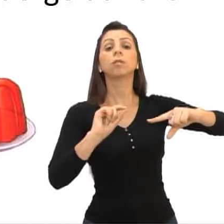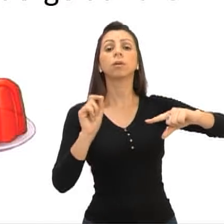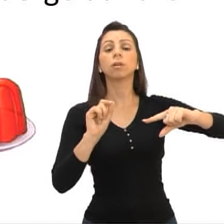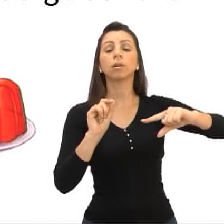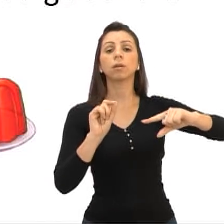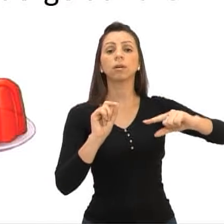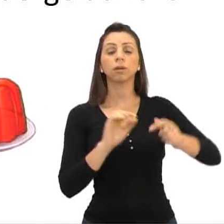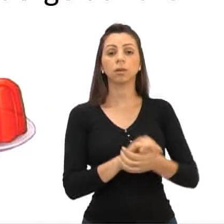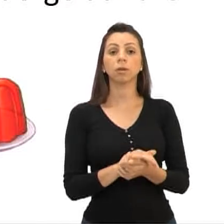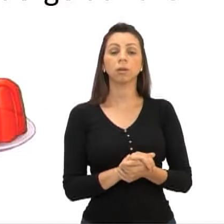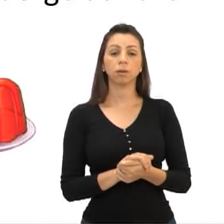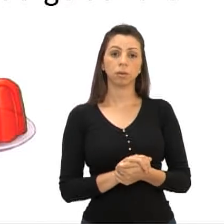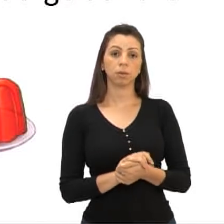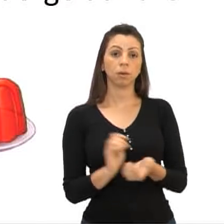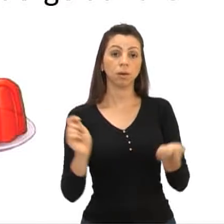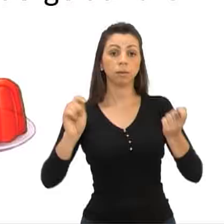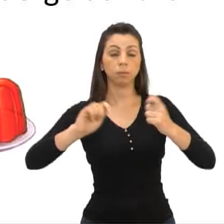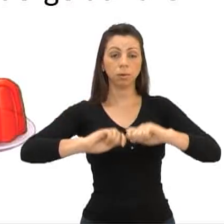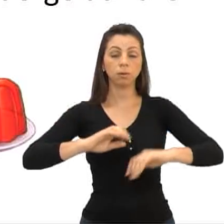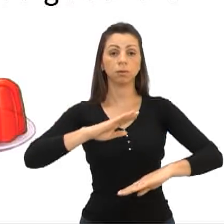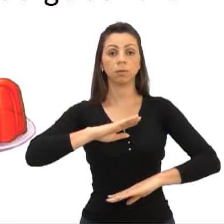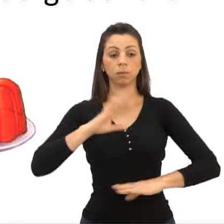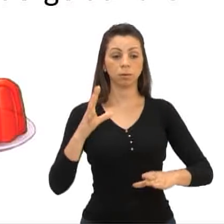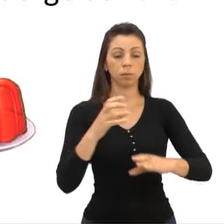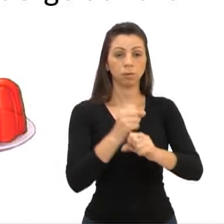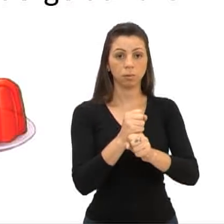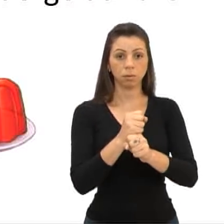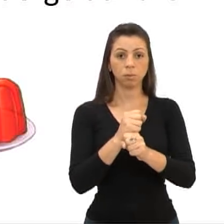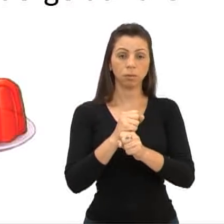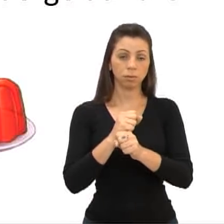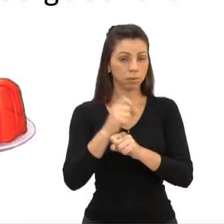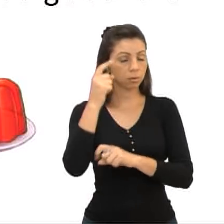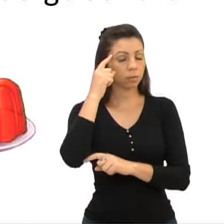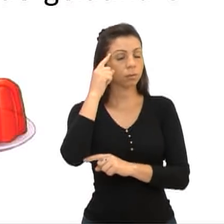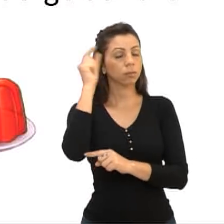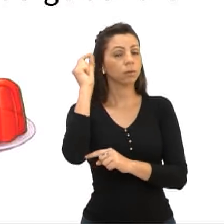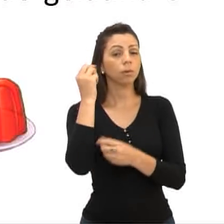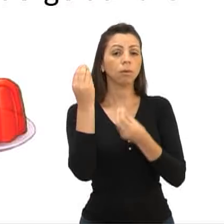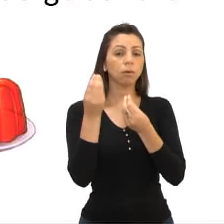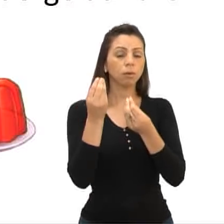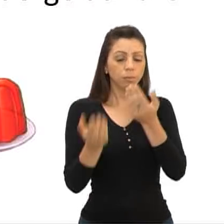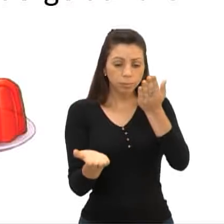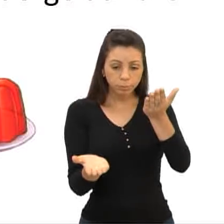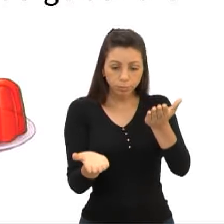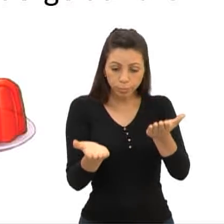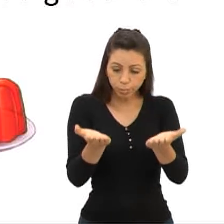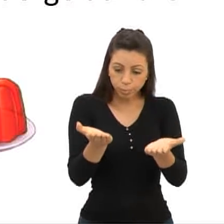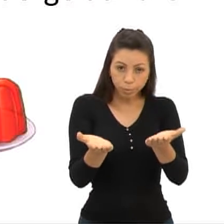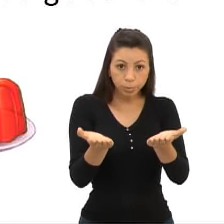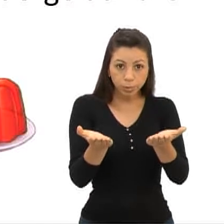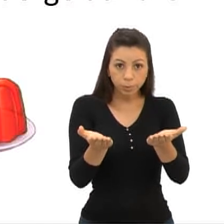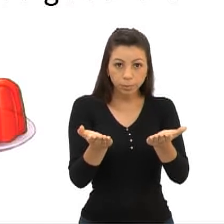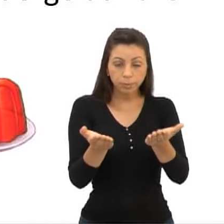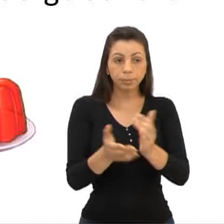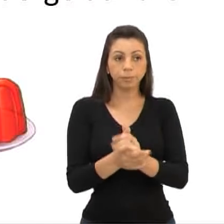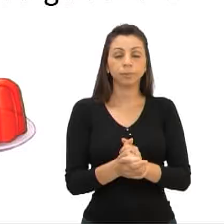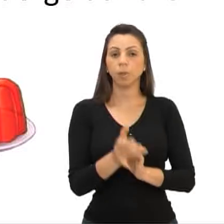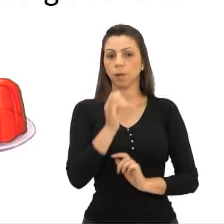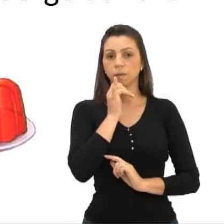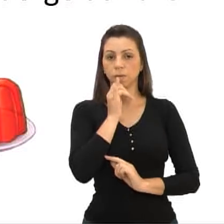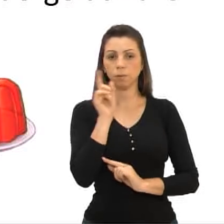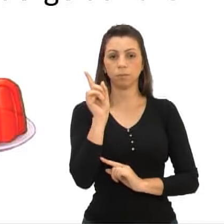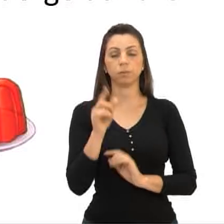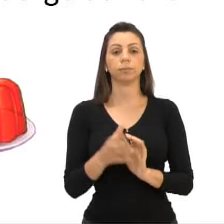fundamental para os cálculos em situações que envolvem a ideia de proporcionalidade. Veja um